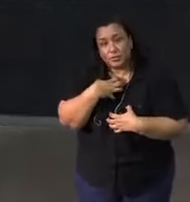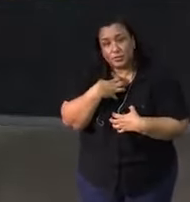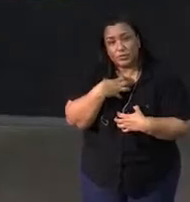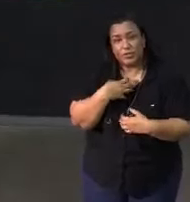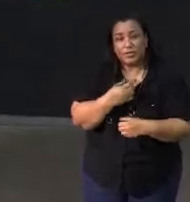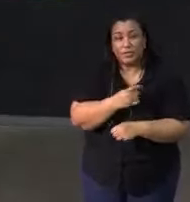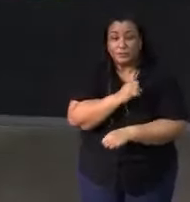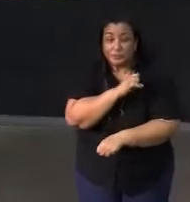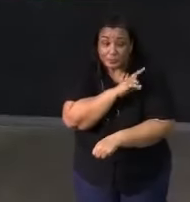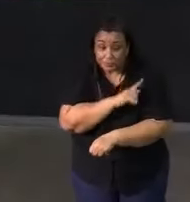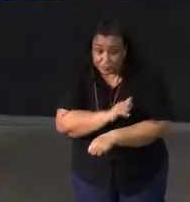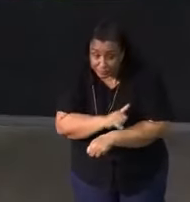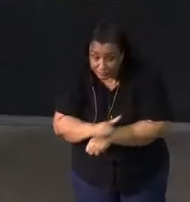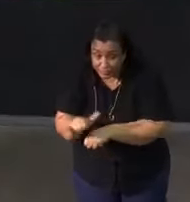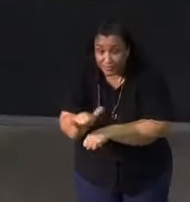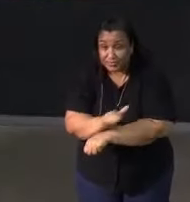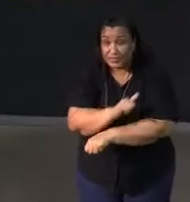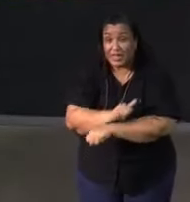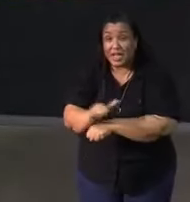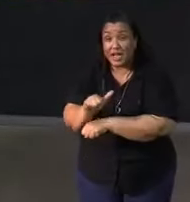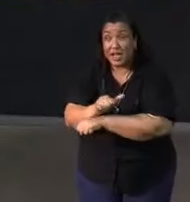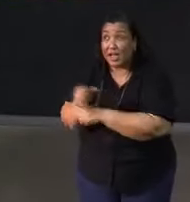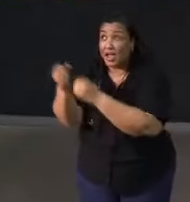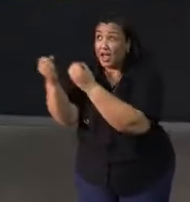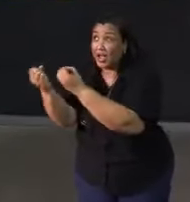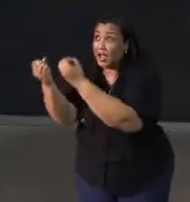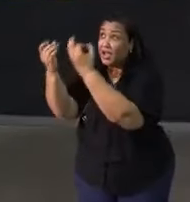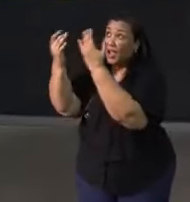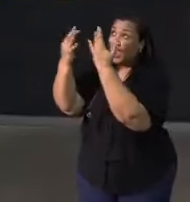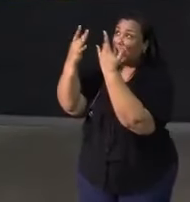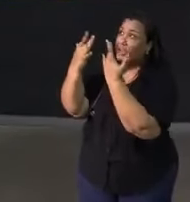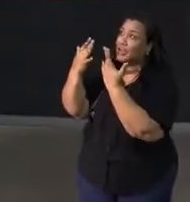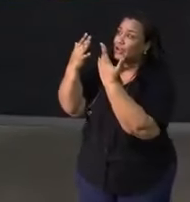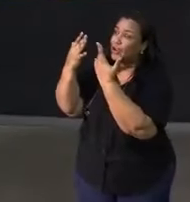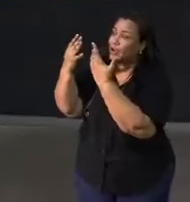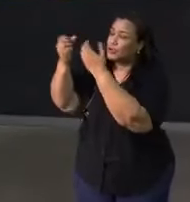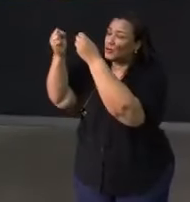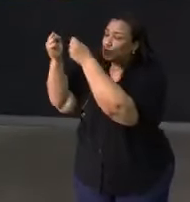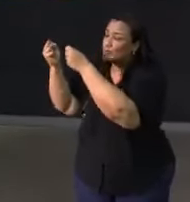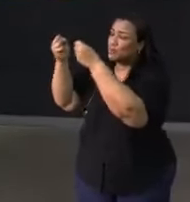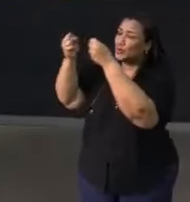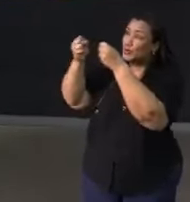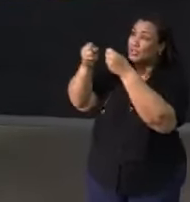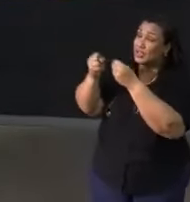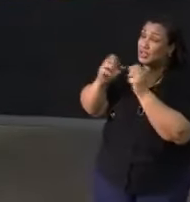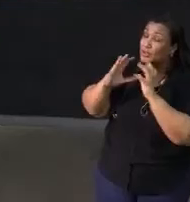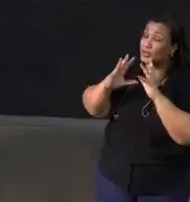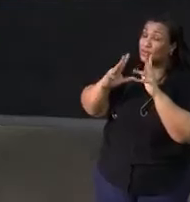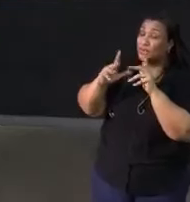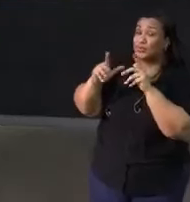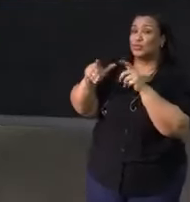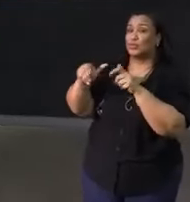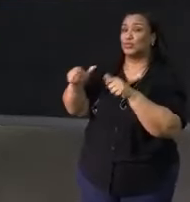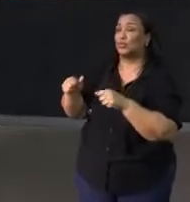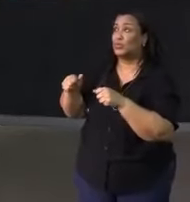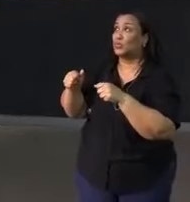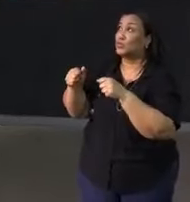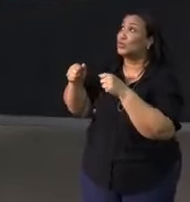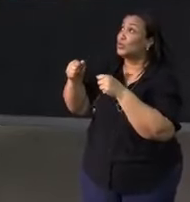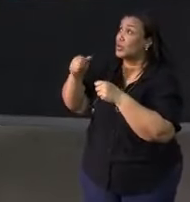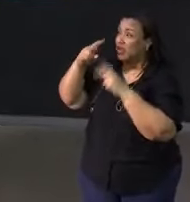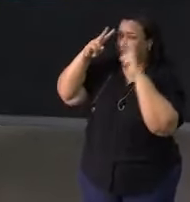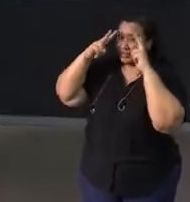estratégias, a graça, o poder. Eles sabiam que não era